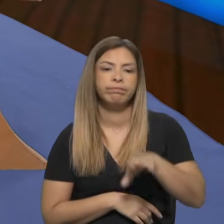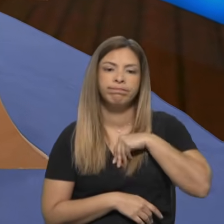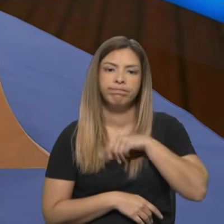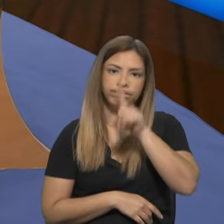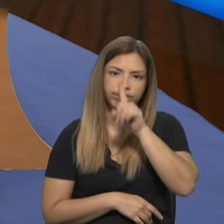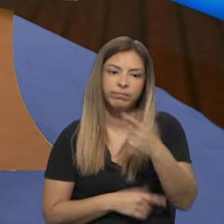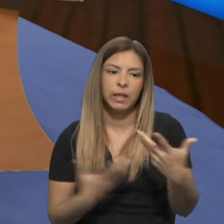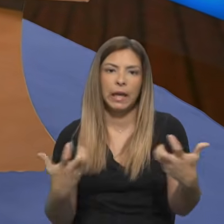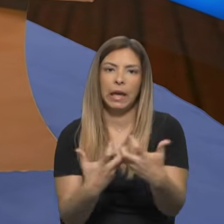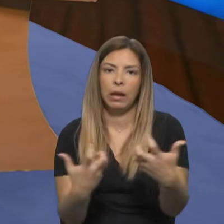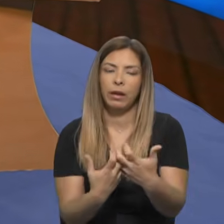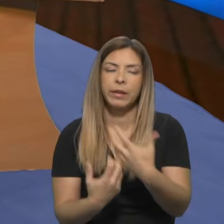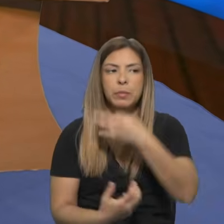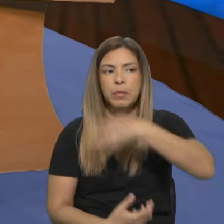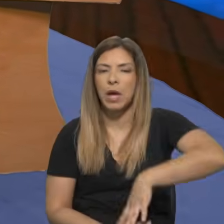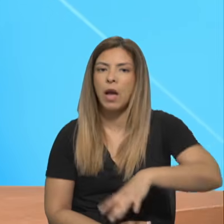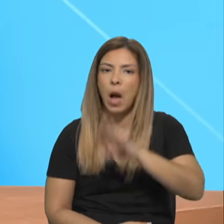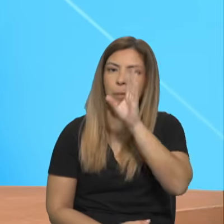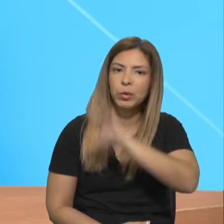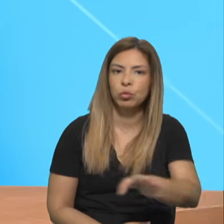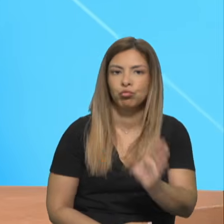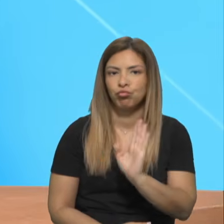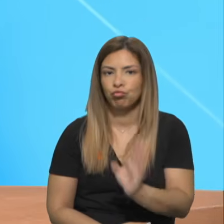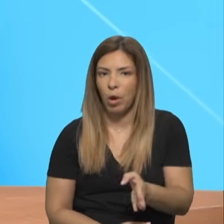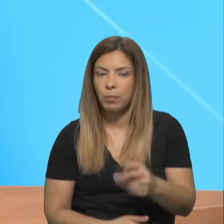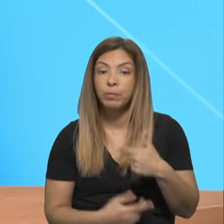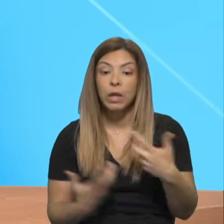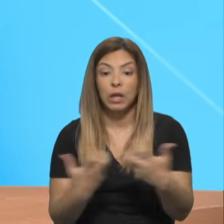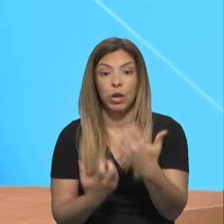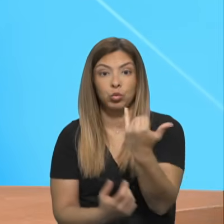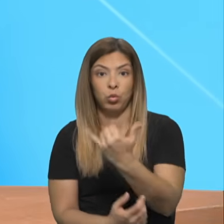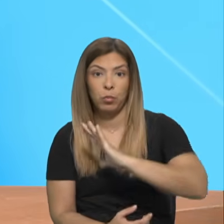guerra. De facto, depois da Segunda Guerra Mundial,